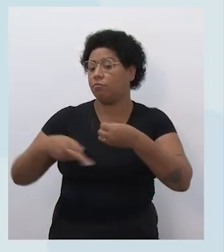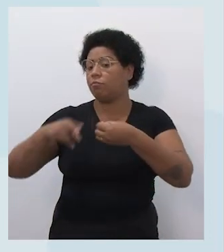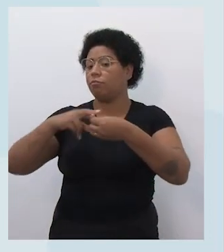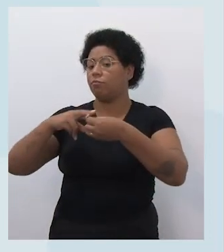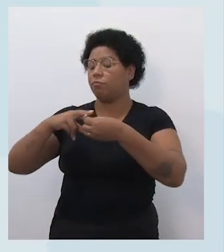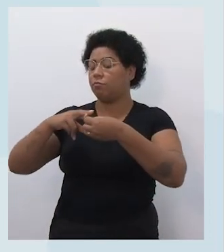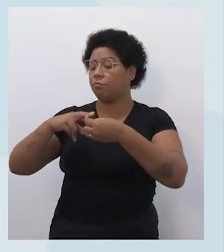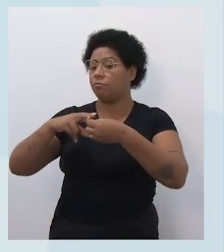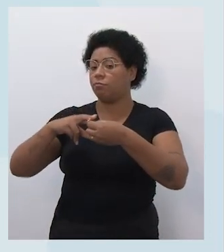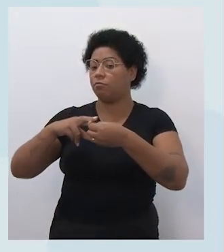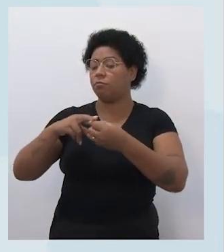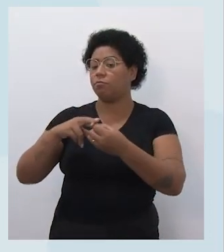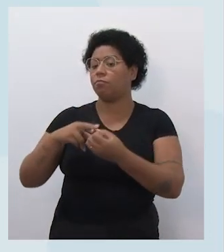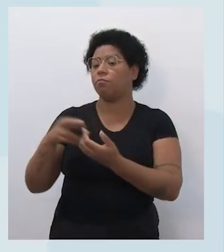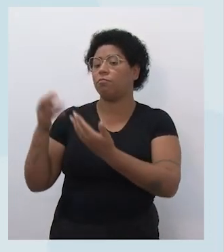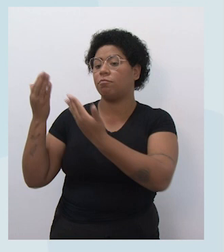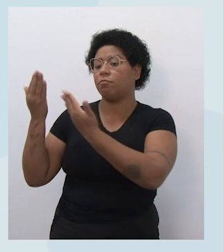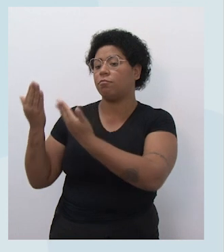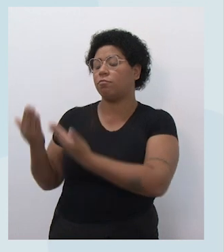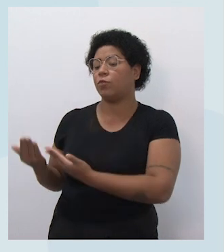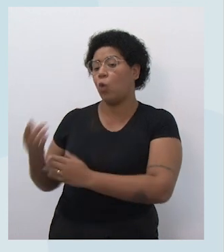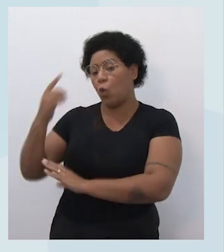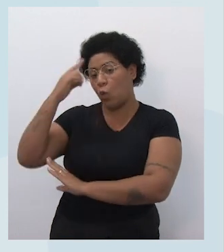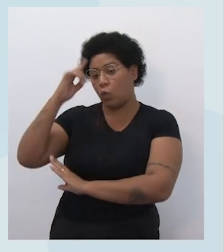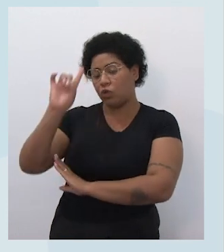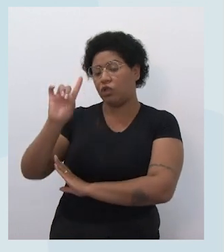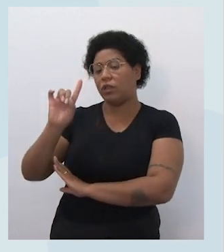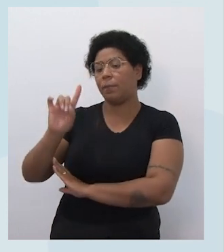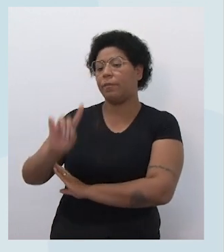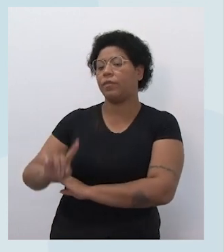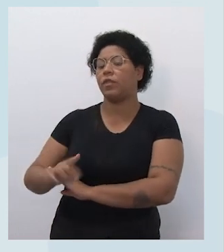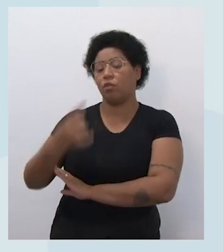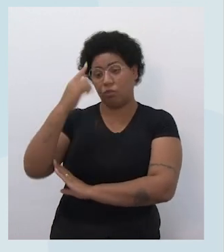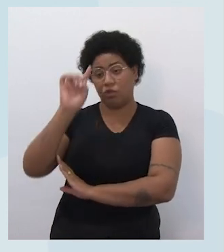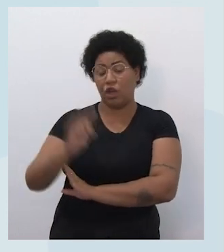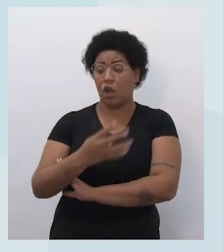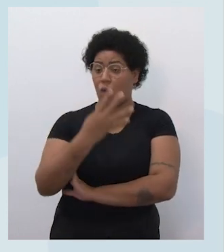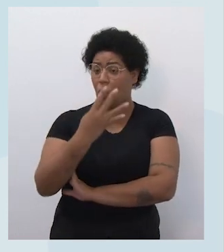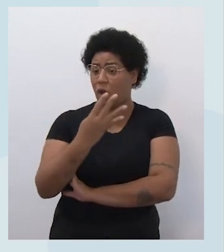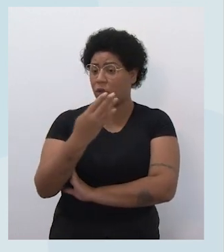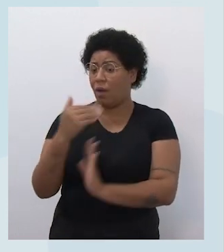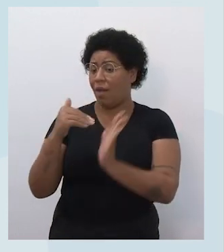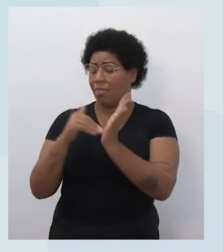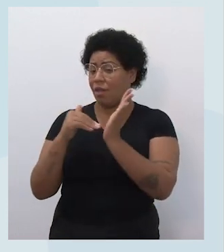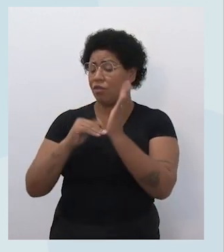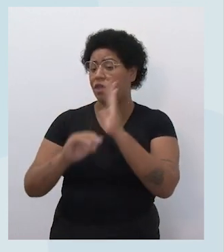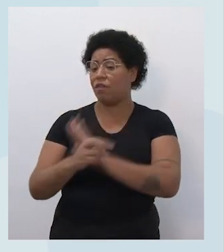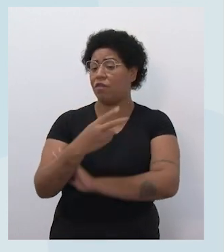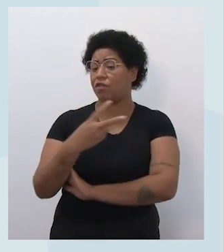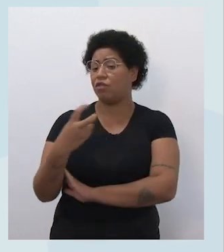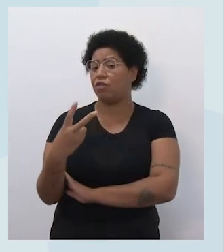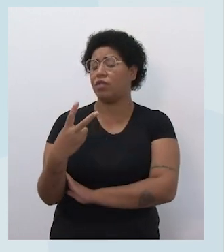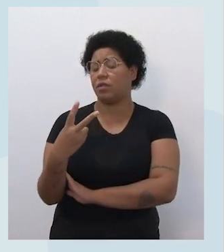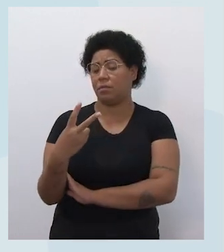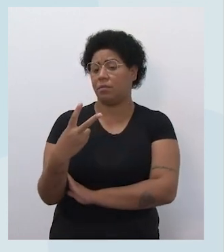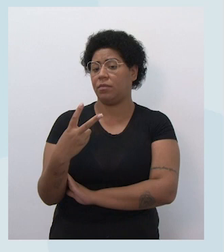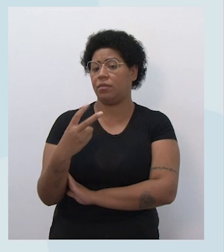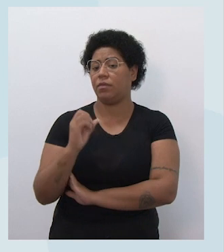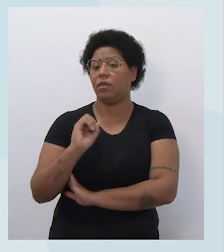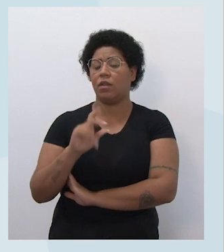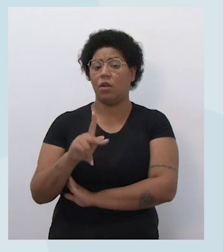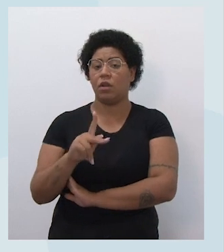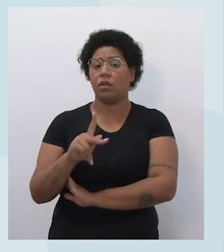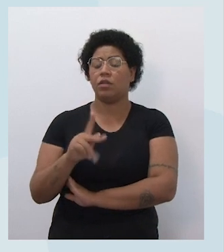aulas de recuperação eles vão acontecer é do dia 4 de janeiro até o dia 22 de janeiro. Então, já iniciamos na